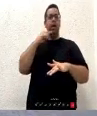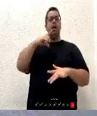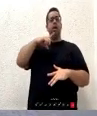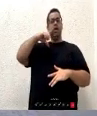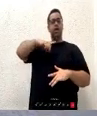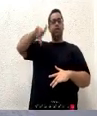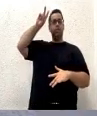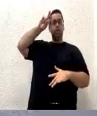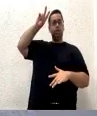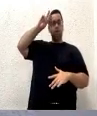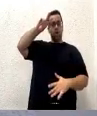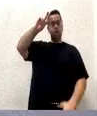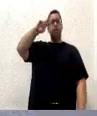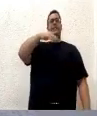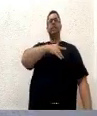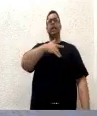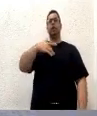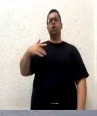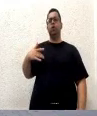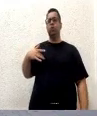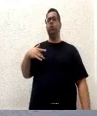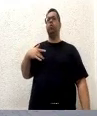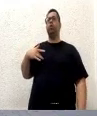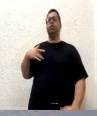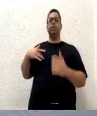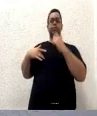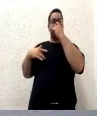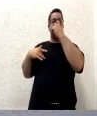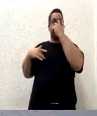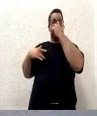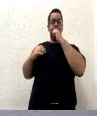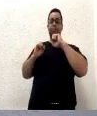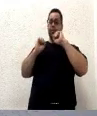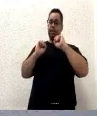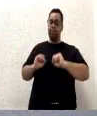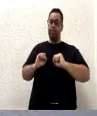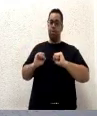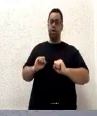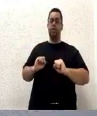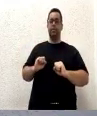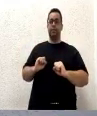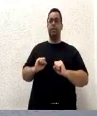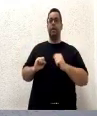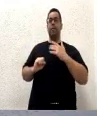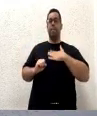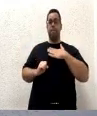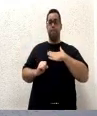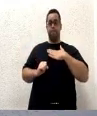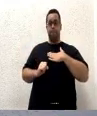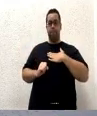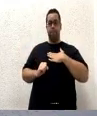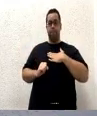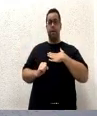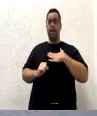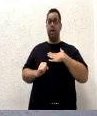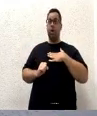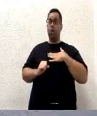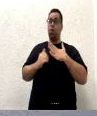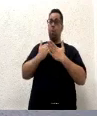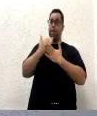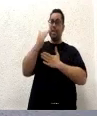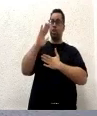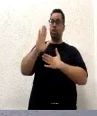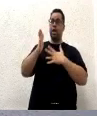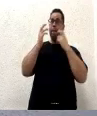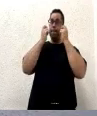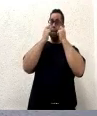alguma comorbidade, se tem autoimune, alguma coisa, porque isso vai... Para a gente da saúde, dá o sinalzinho de alerta, que é onde a